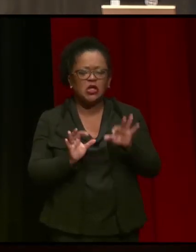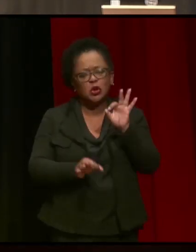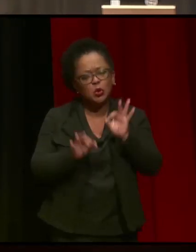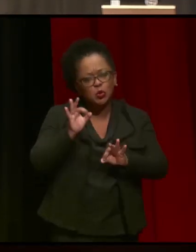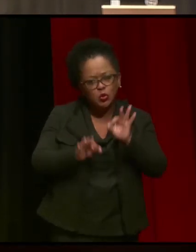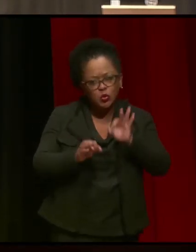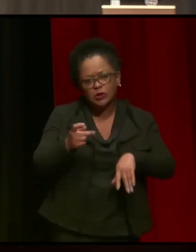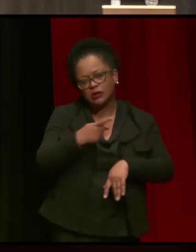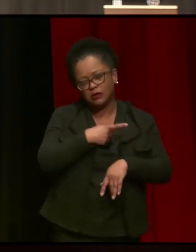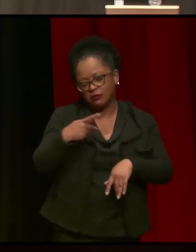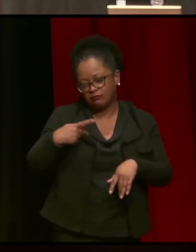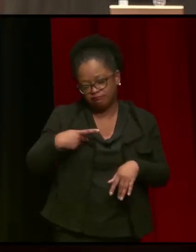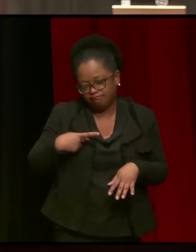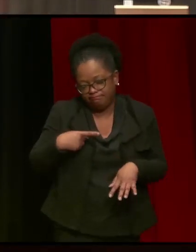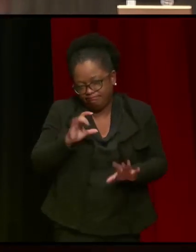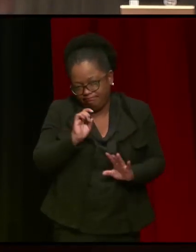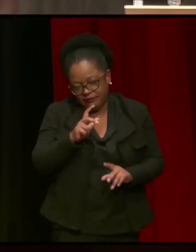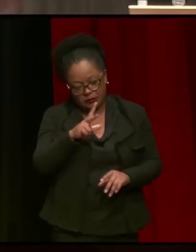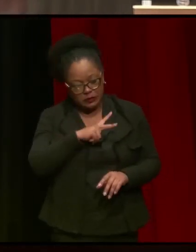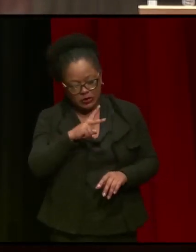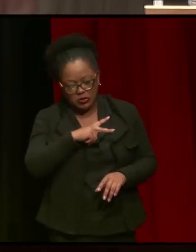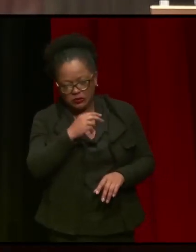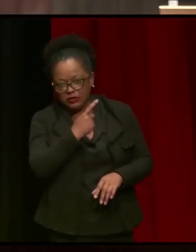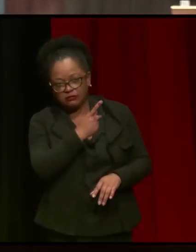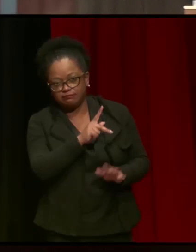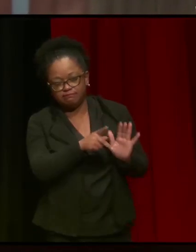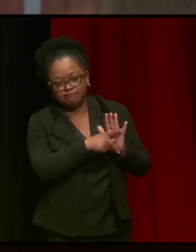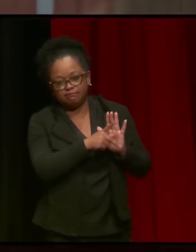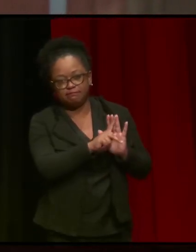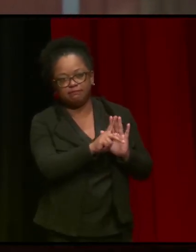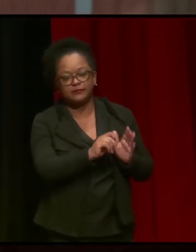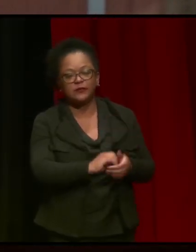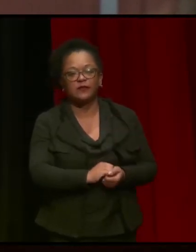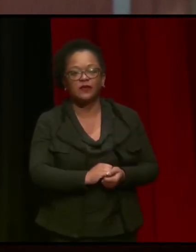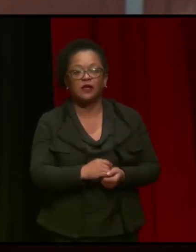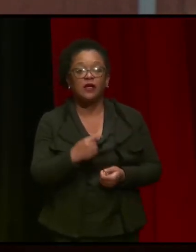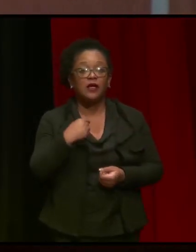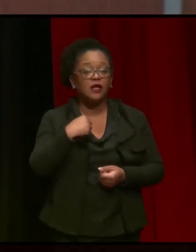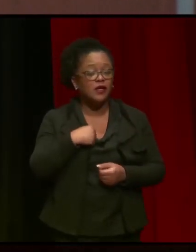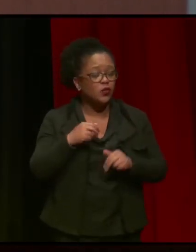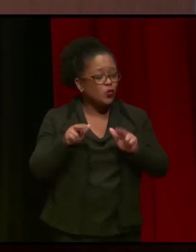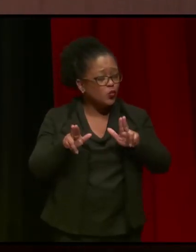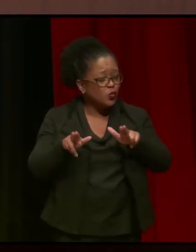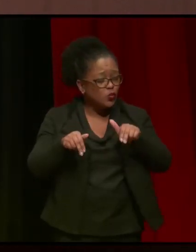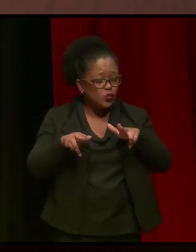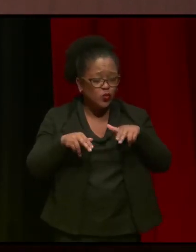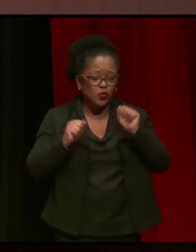porque cada um tem a sua vida, eu não sei quem é o pastor, eu vou falar o que eu jamais faria.